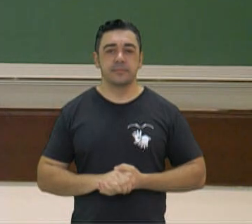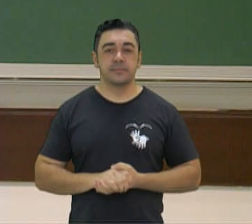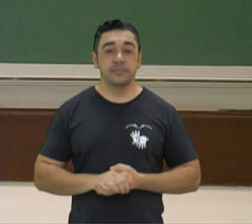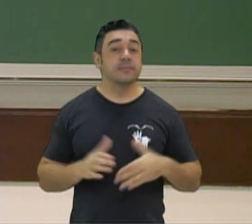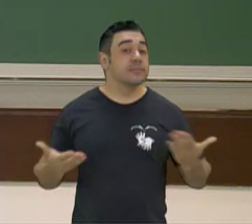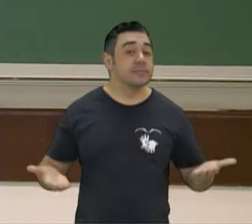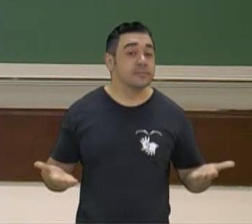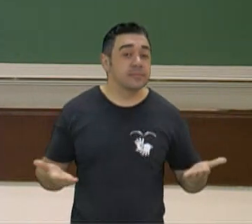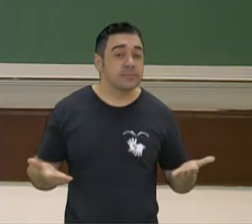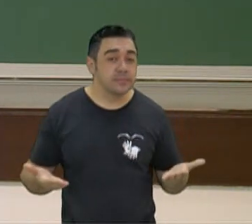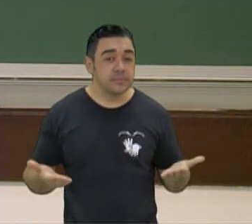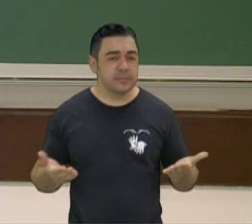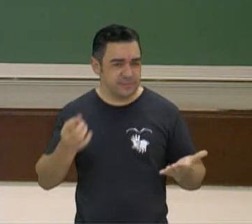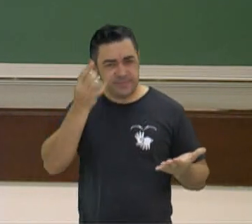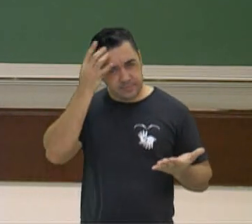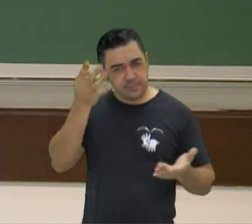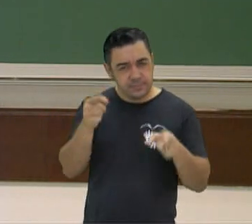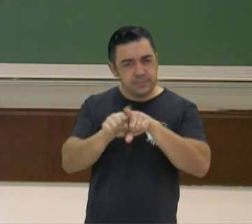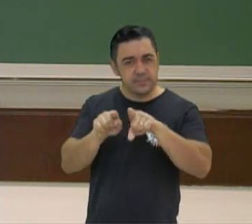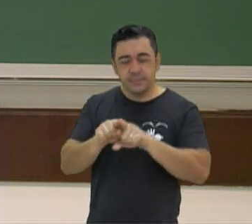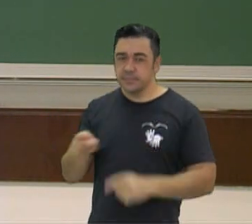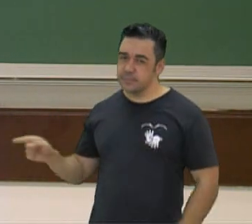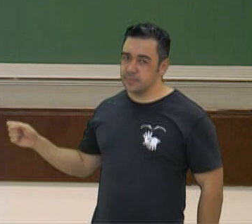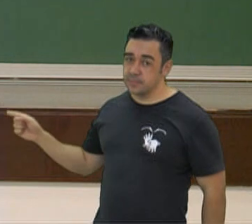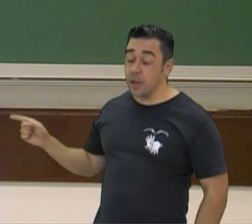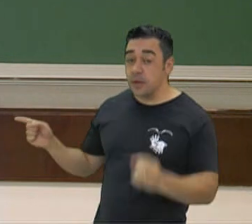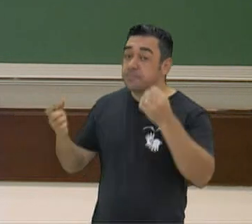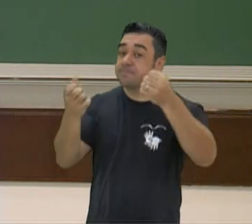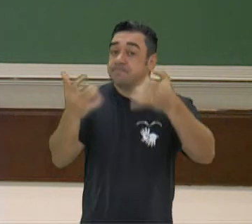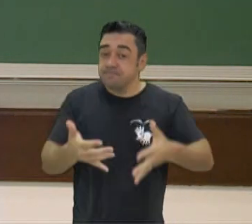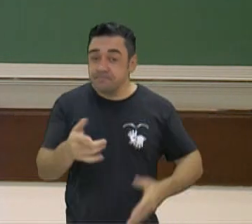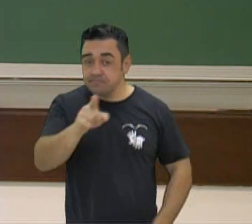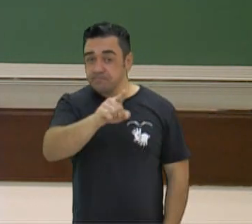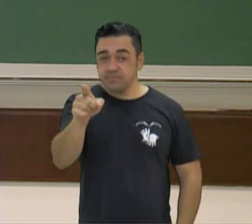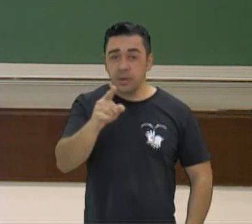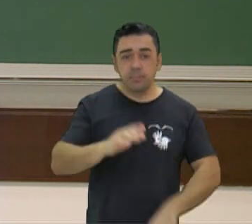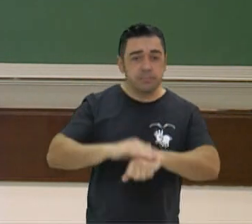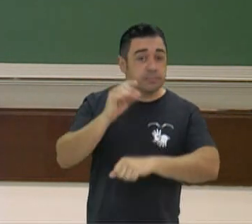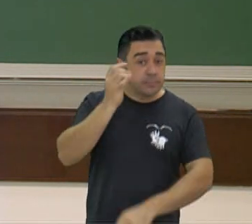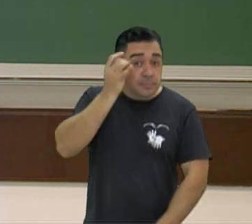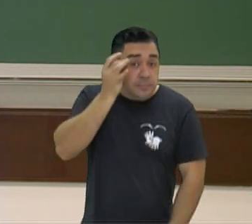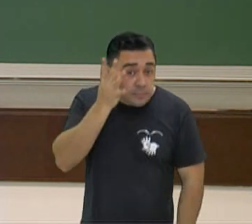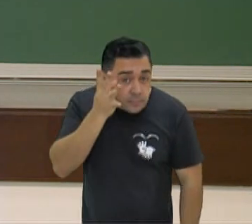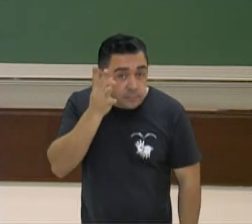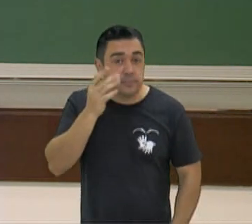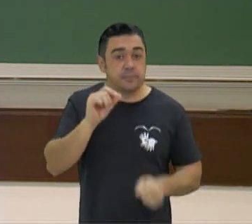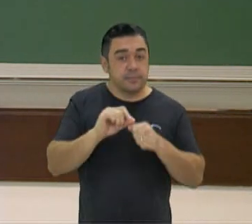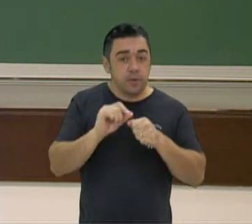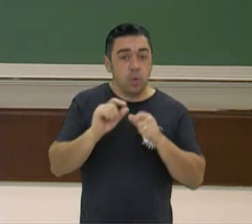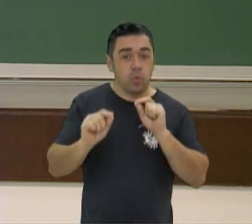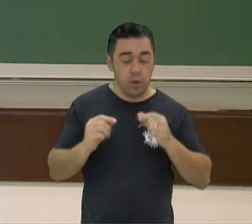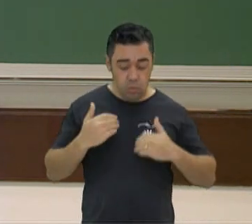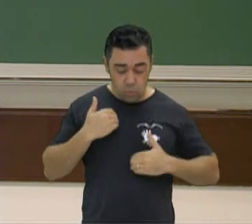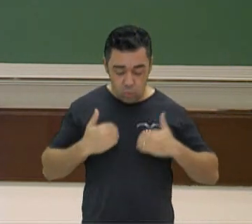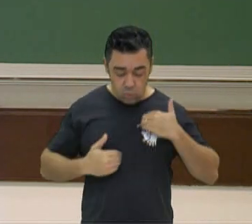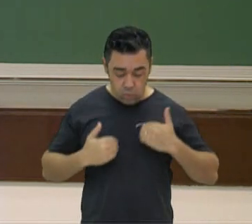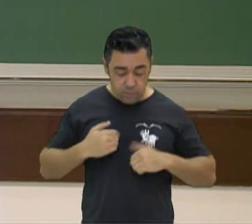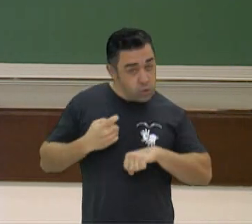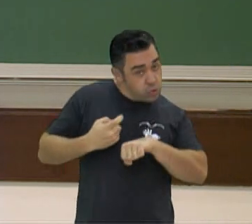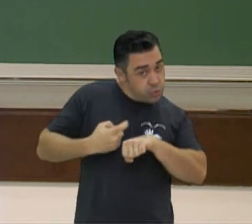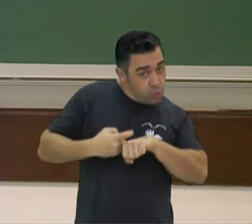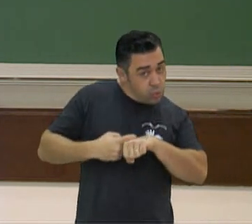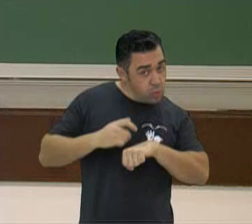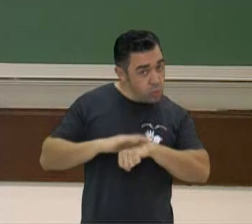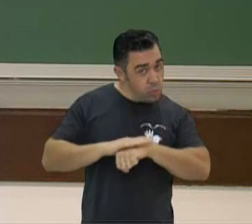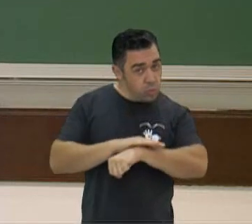E aí, gente? Fácil também, né? Eu falei para vocês que é mais fácil formar fósseis com as partes duras do organismo, mas não